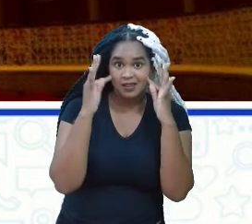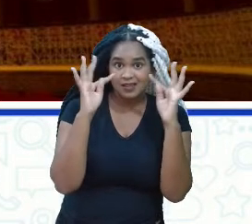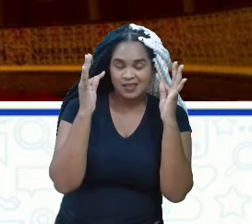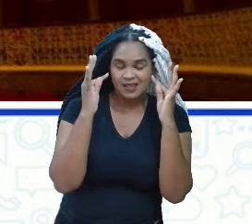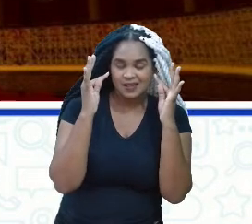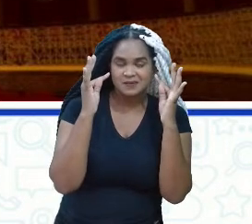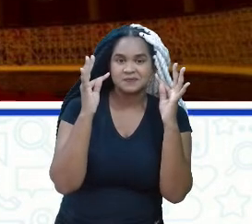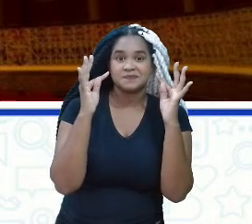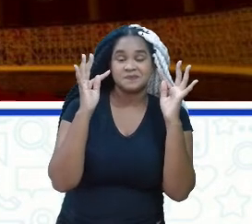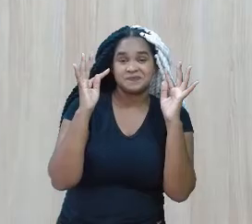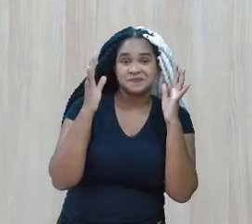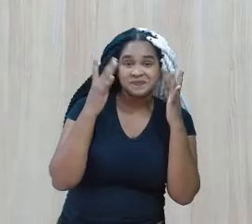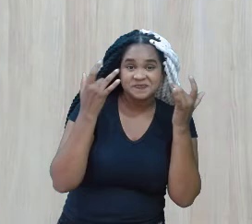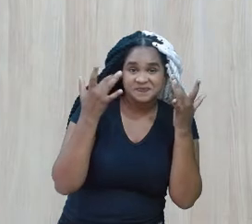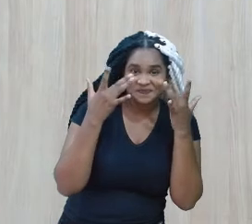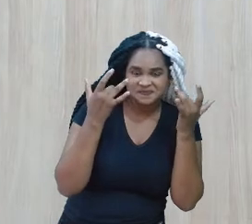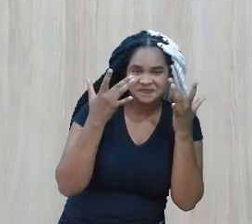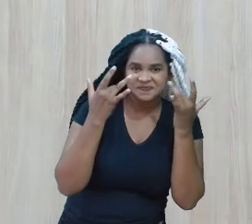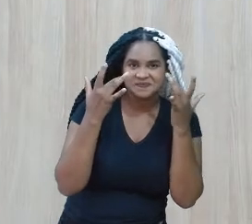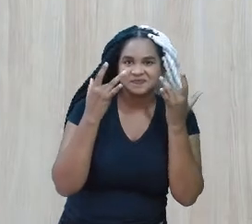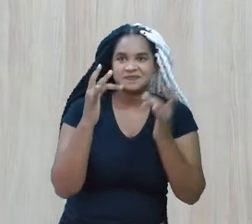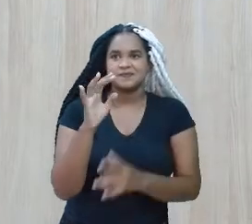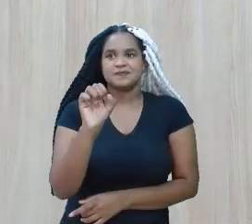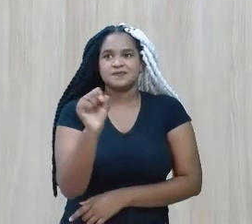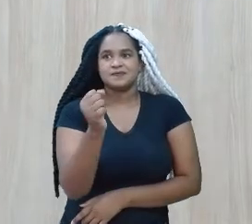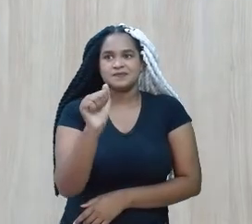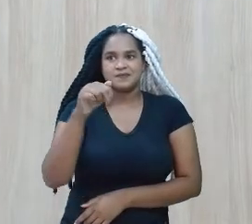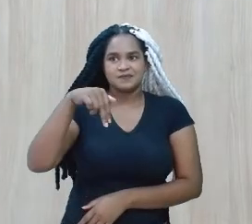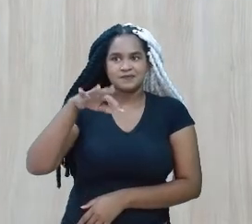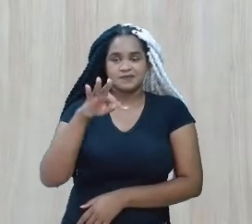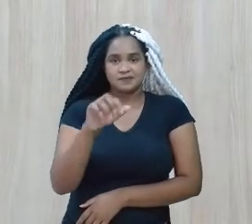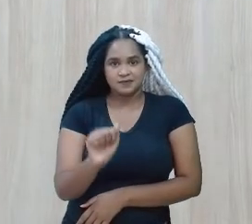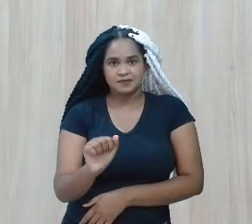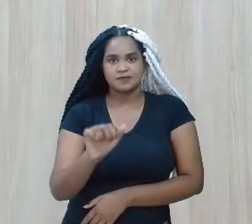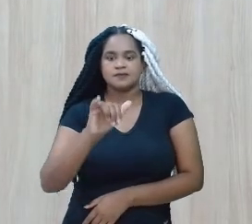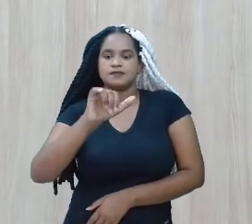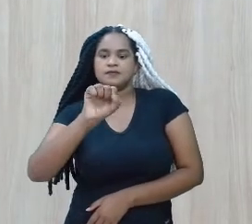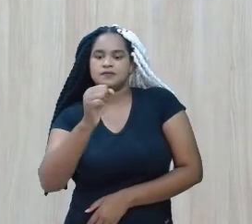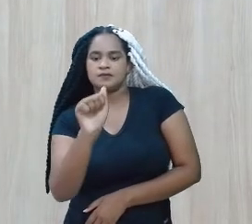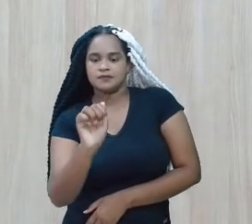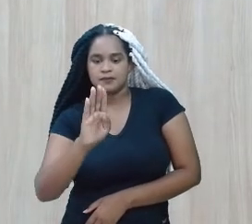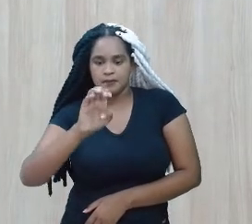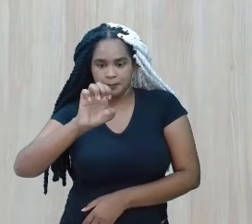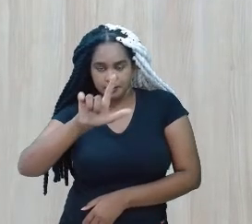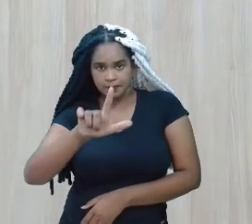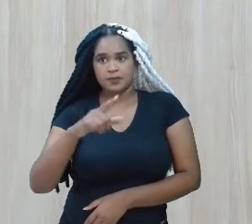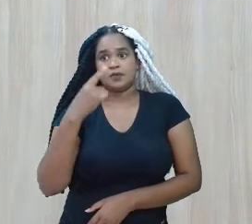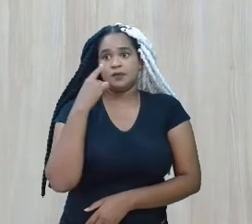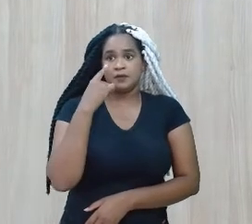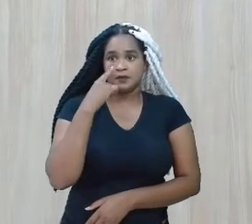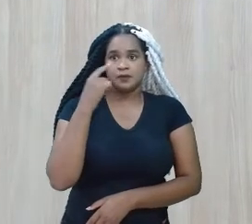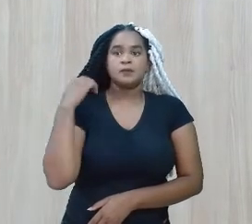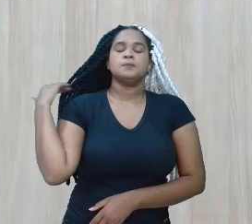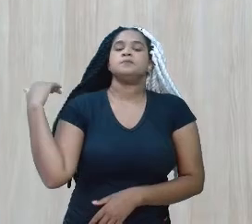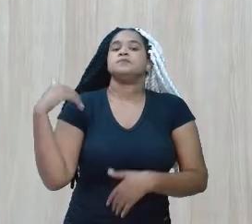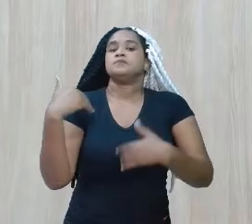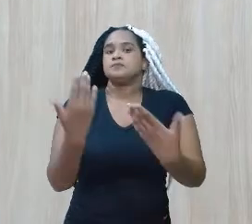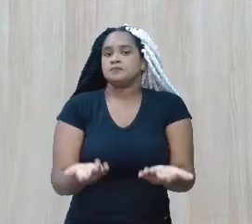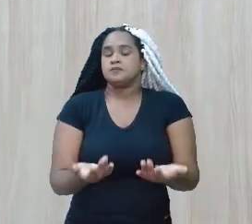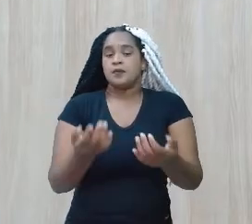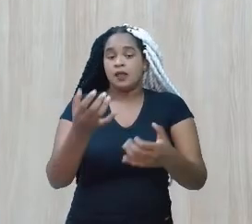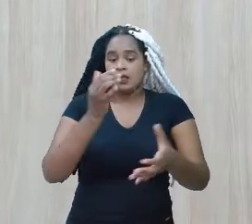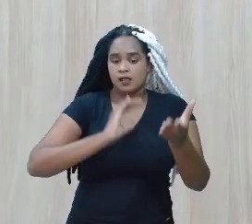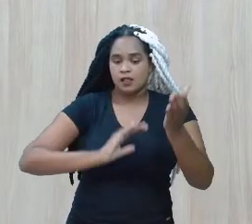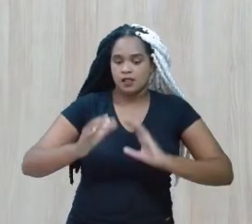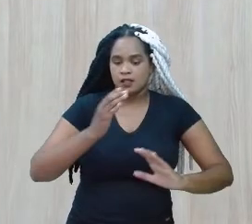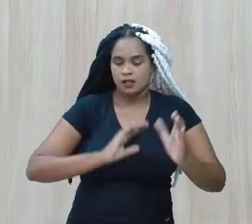relatos sobre esses fantasmas, mas reza a lenda, não é? Que contada,